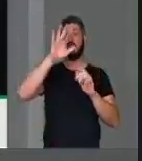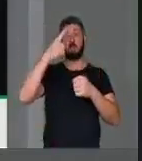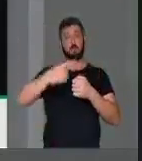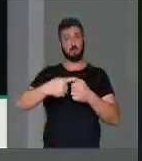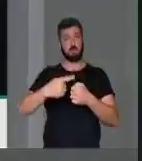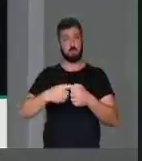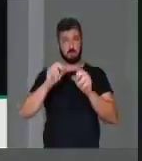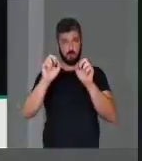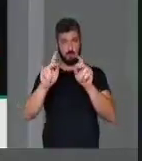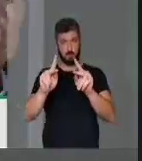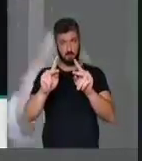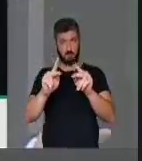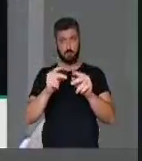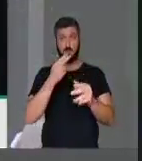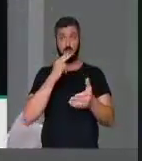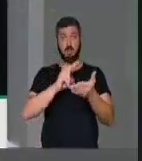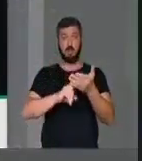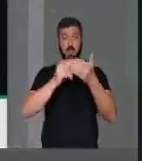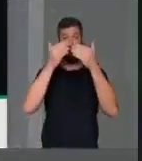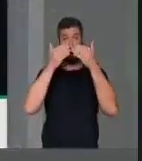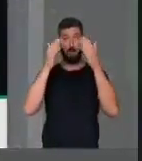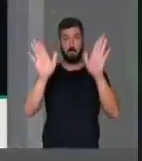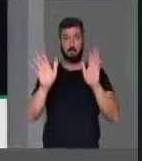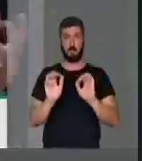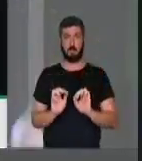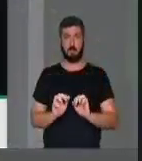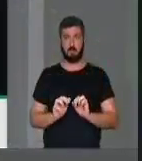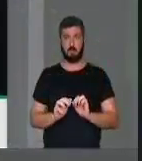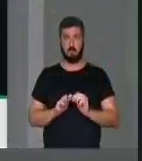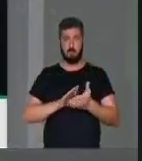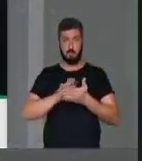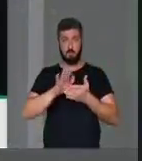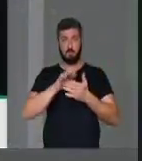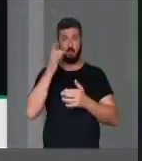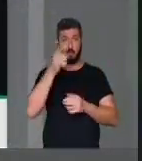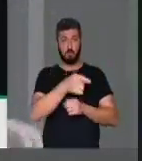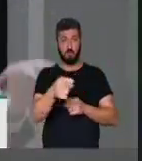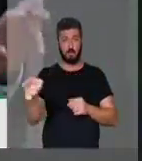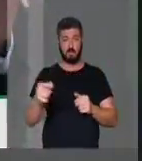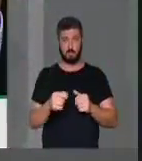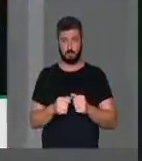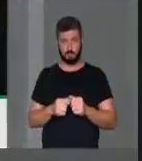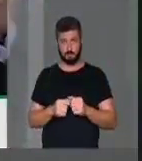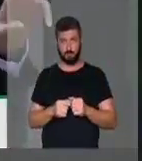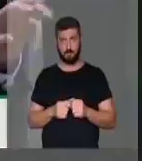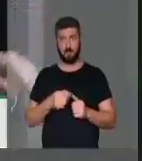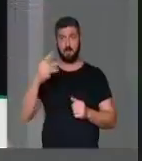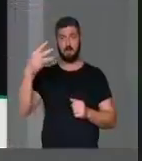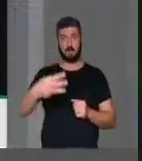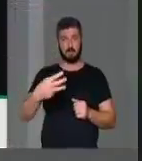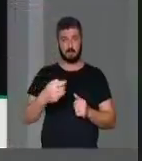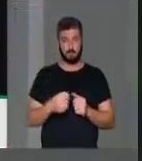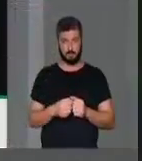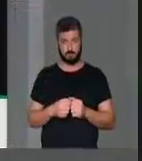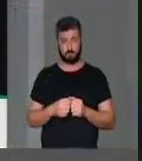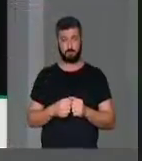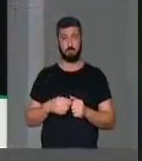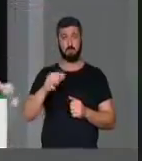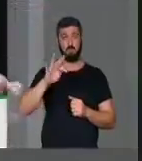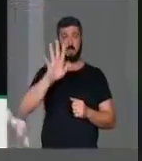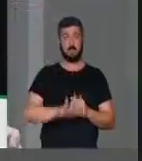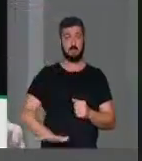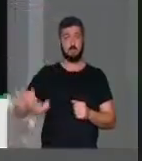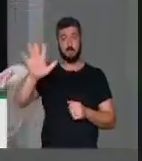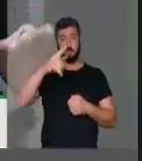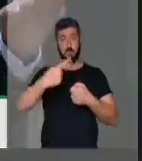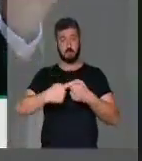dos Municípios, em uma carta aberta lançada para os parlamentares. Terceiro ponto, a Confederação